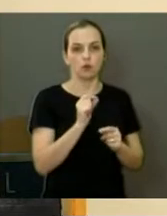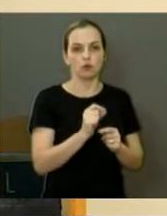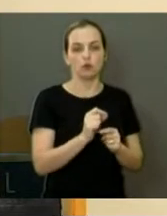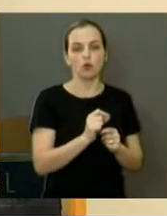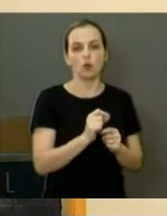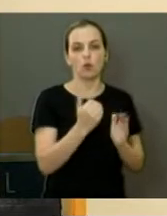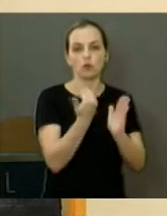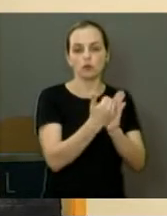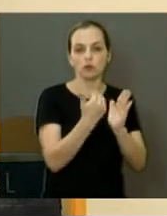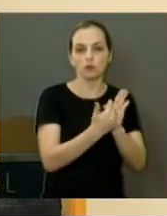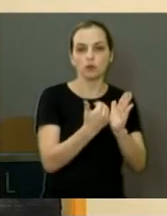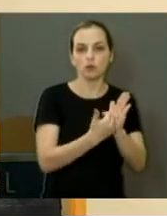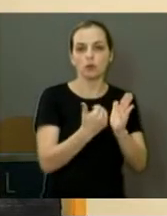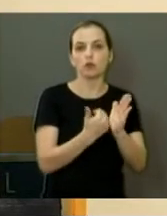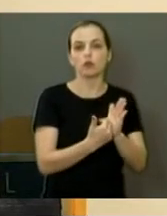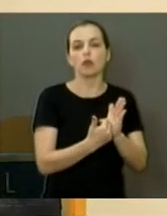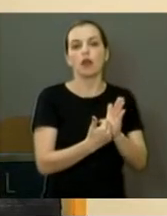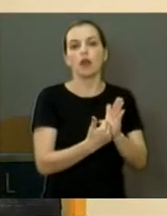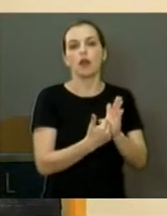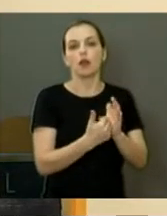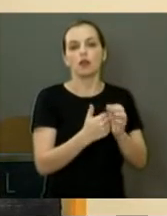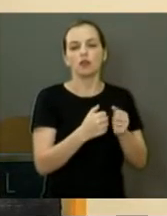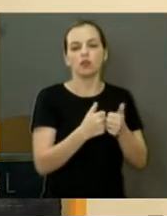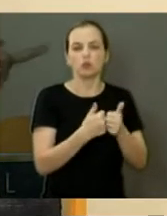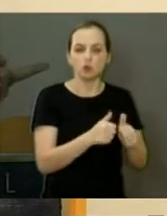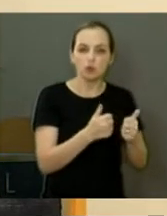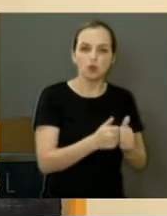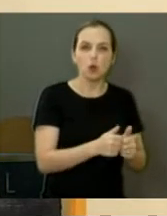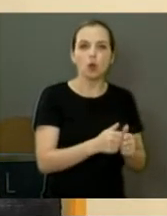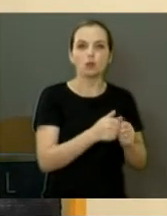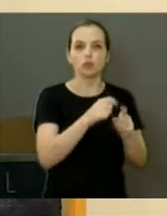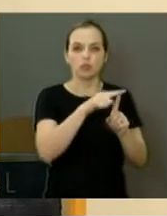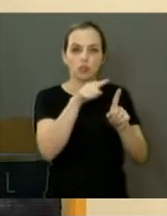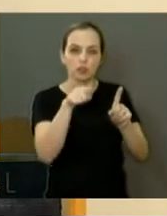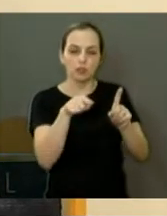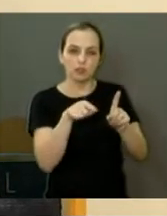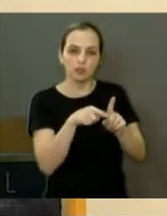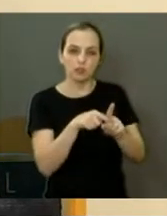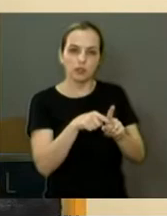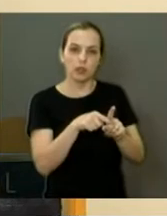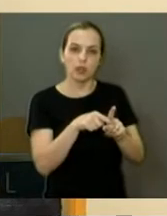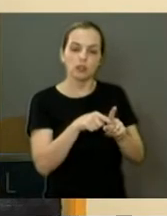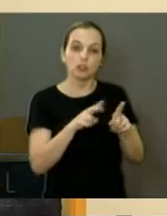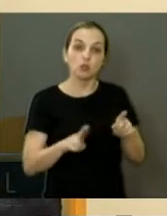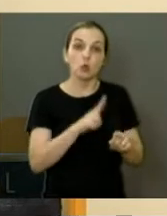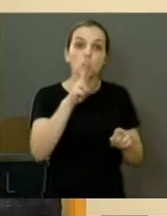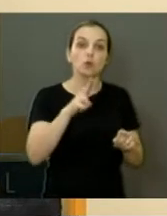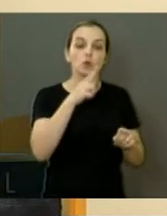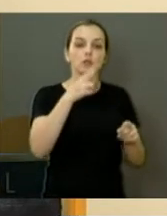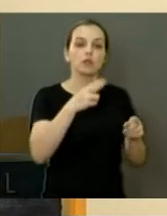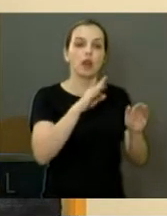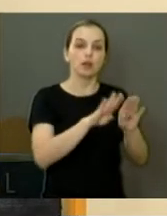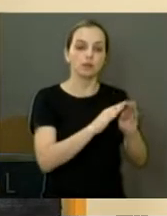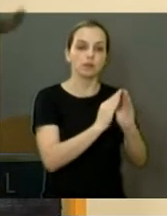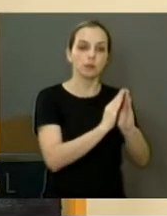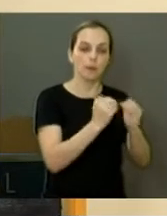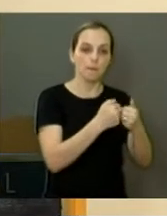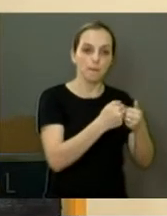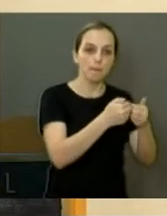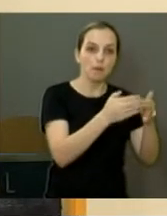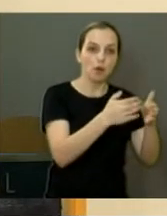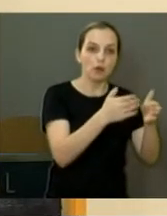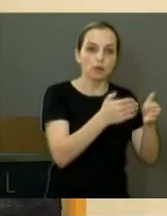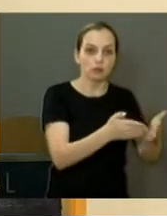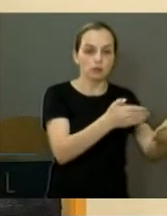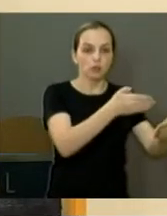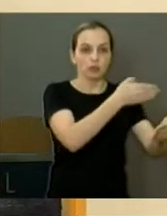das gestantes subir pela porta traseira. Alguns motoristas param, alguns motoristas não deixam subir pela porta traseira. Então eu vi